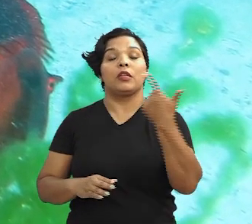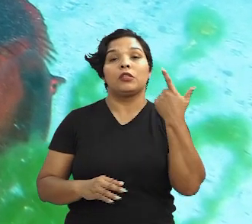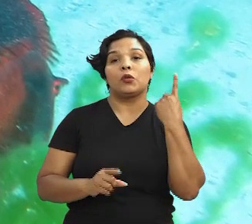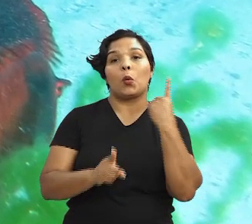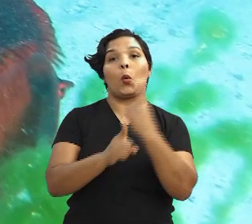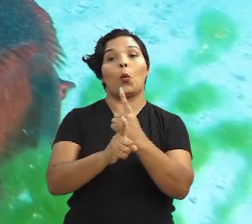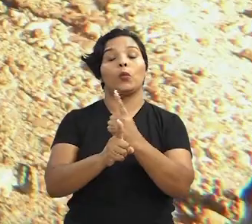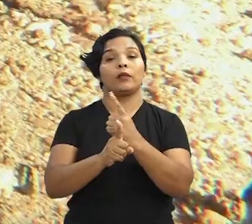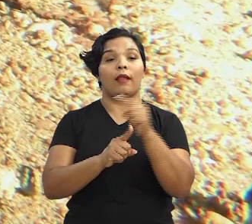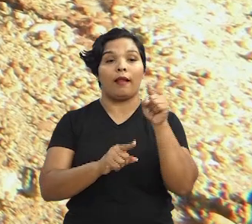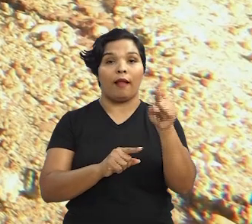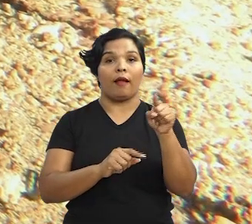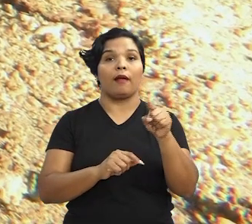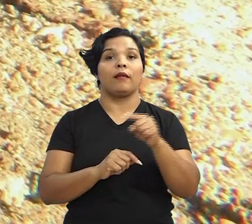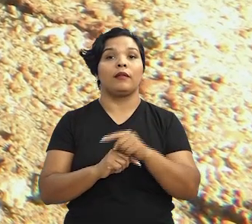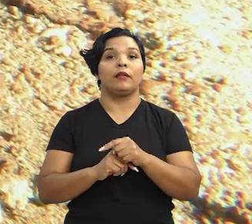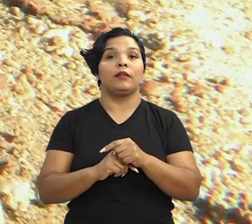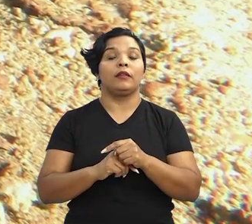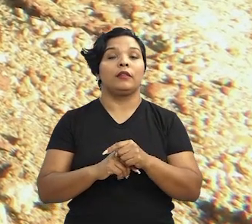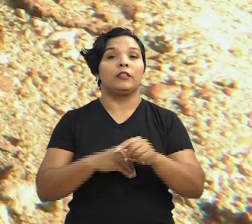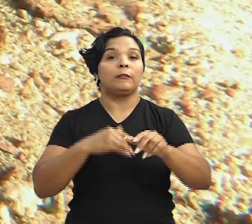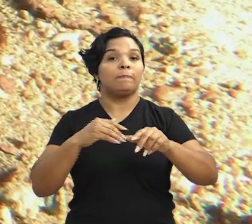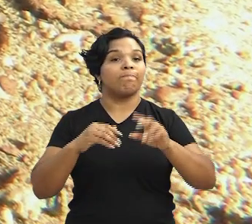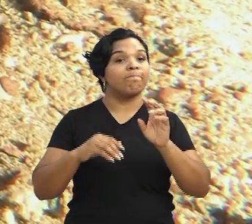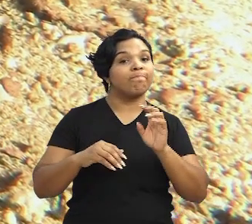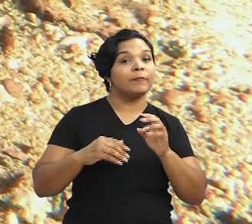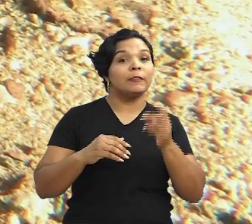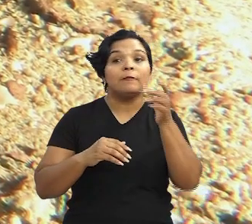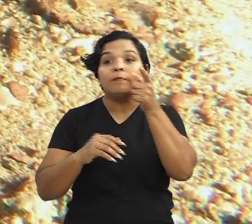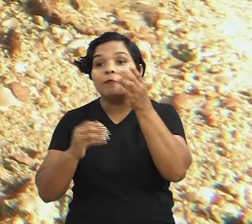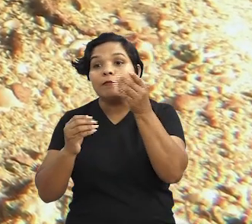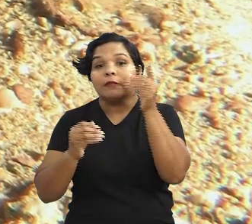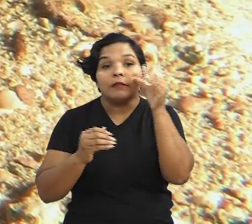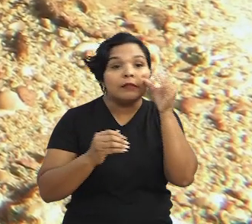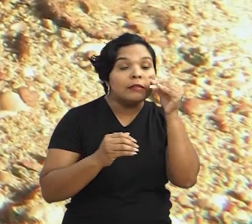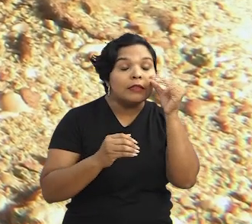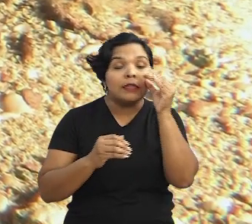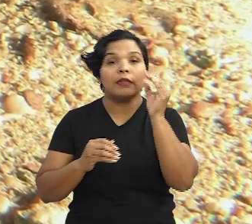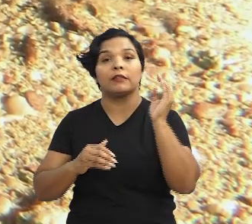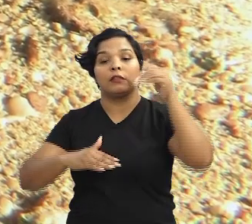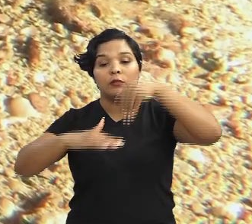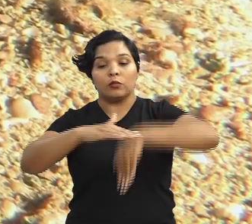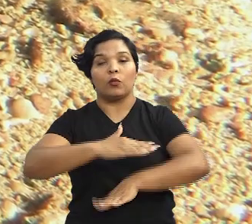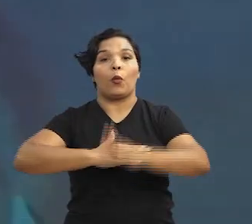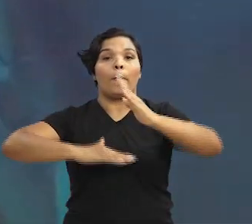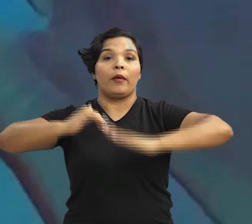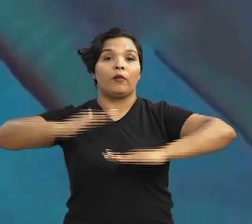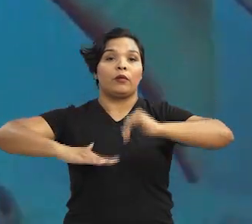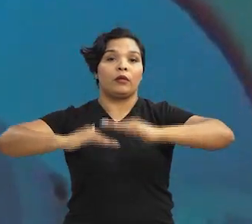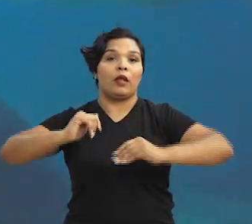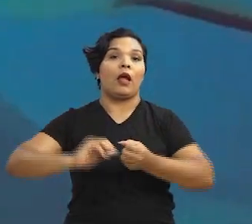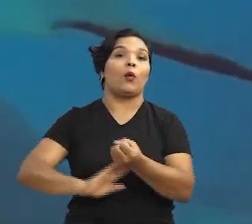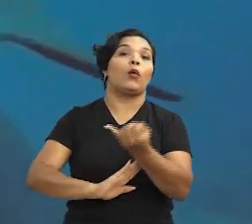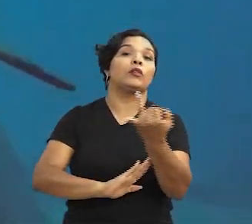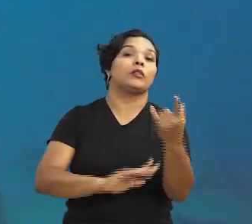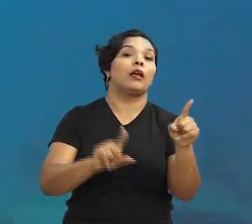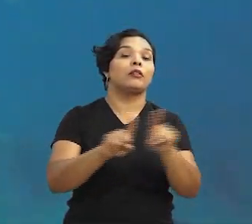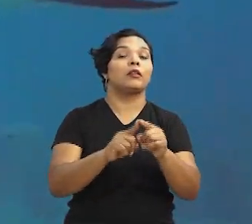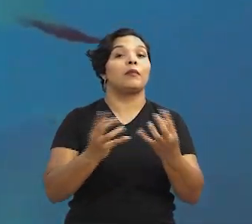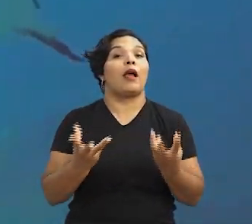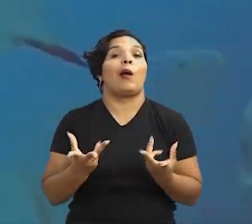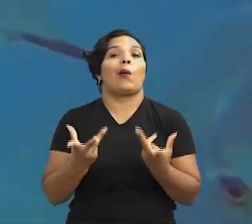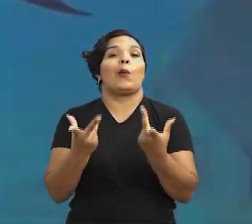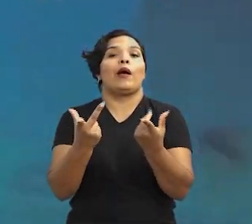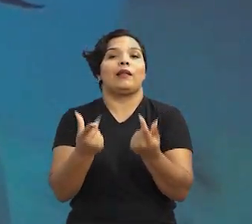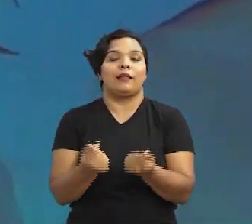gente consegue encontrar lá é uma coisa que atrai muito o mergulhador. Então nós temos dois fatores, que é a quantidade e,